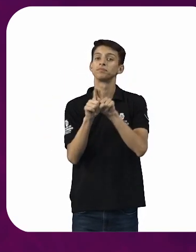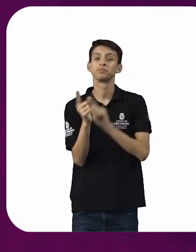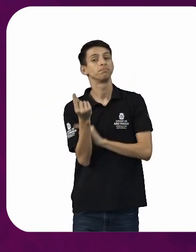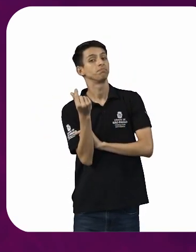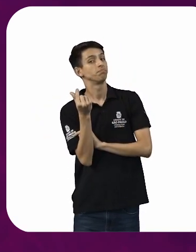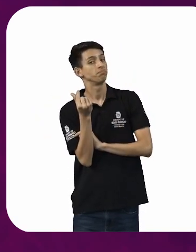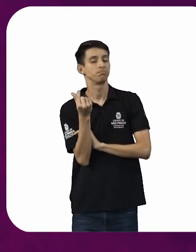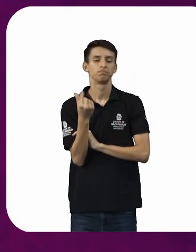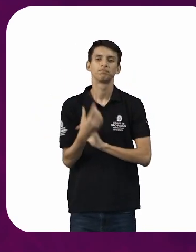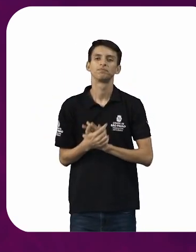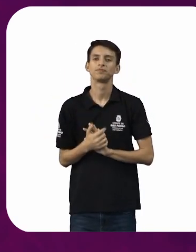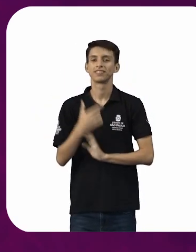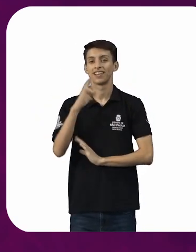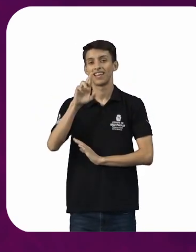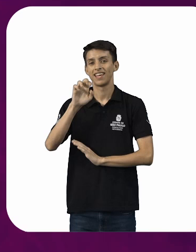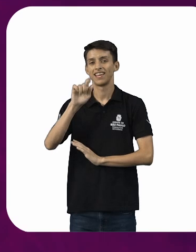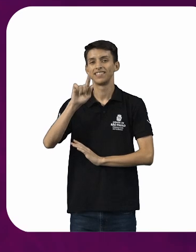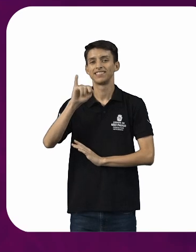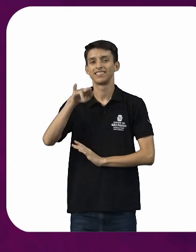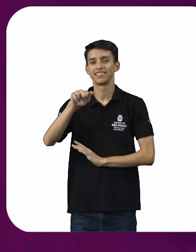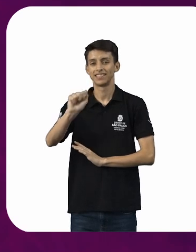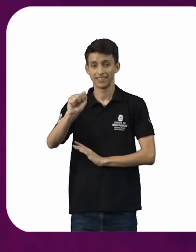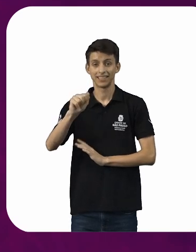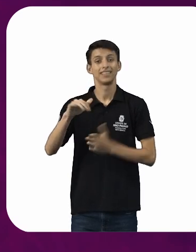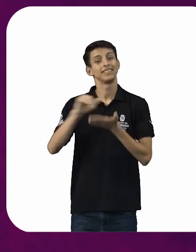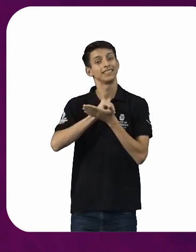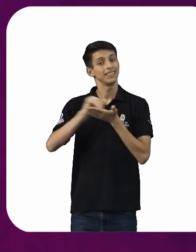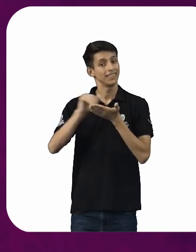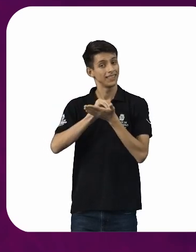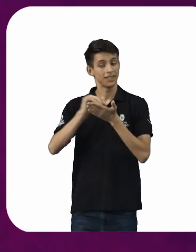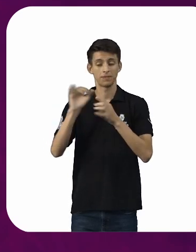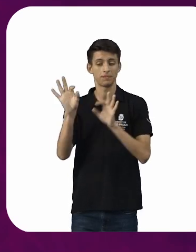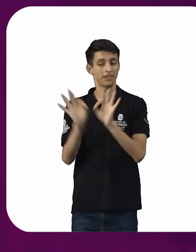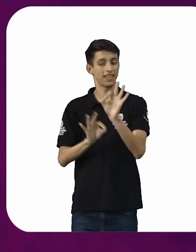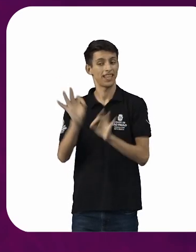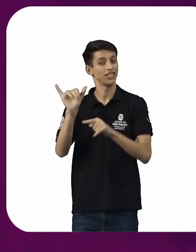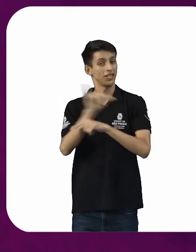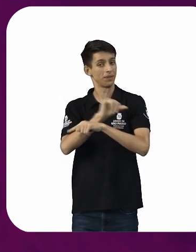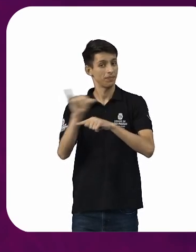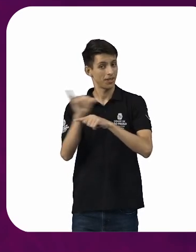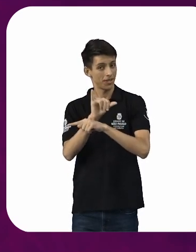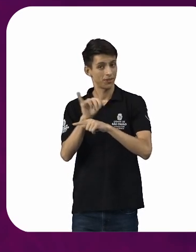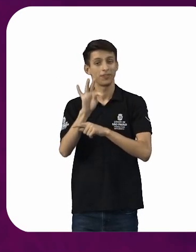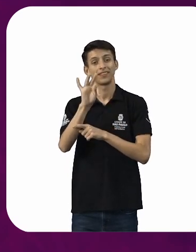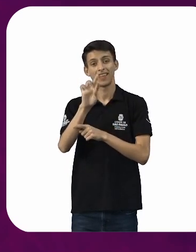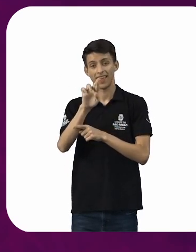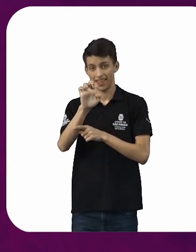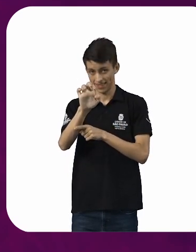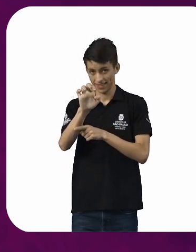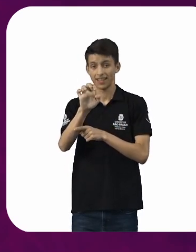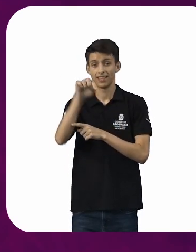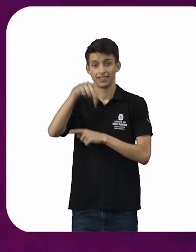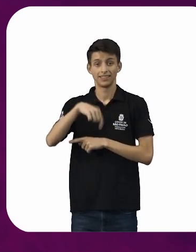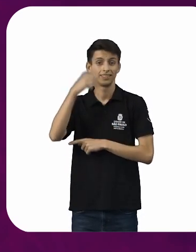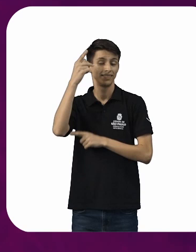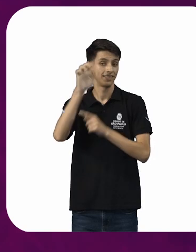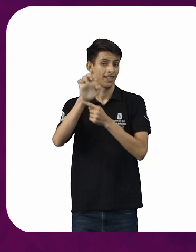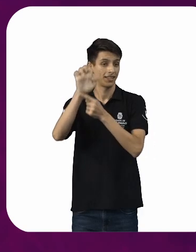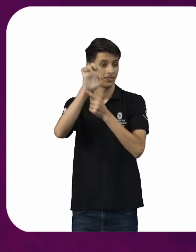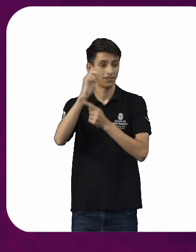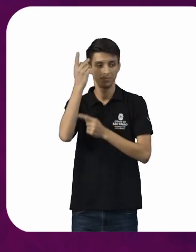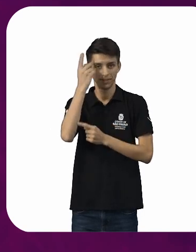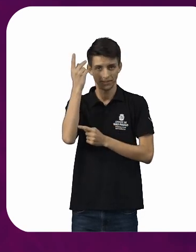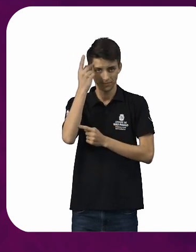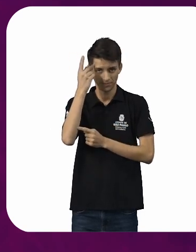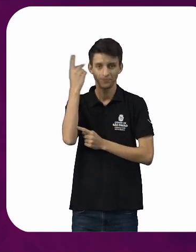é Regina Rufino, sou secretária de Planejamento Estratégico e de Eleições do Tribunal Regional Eleitoral do Estado de São Paulo. Sou